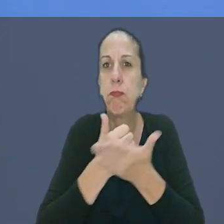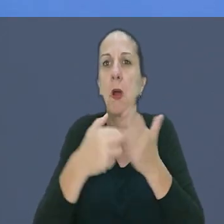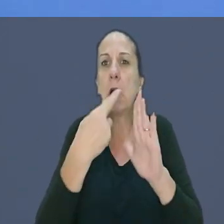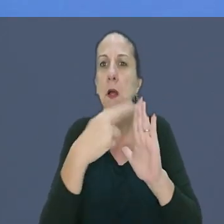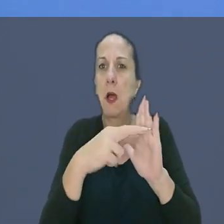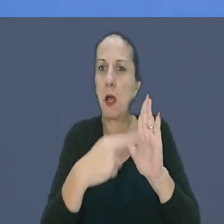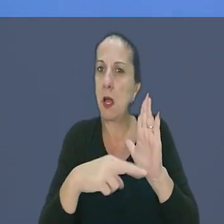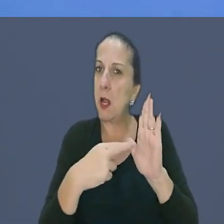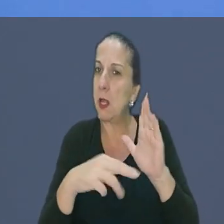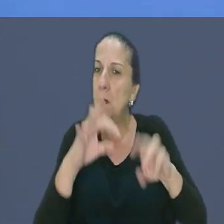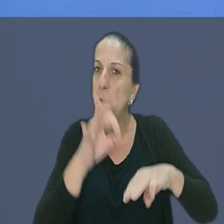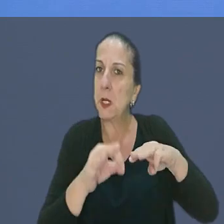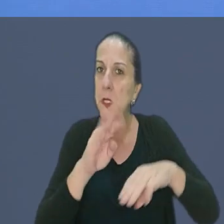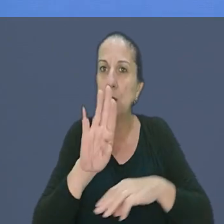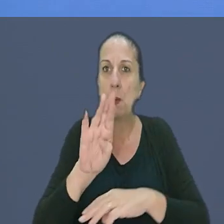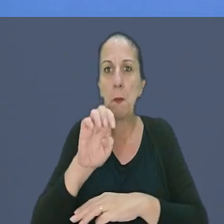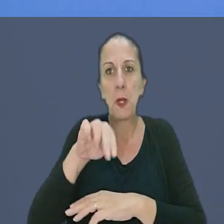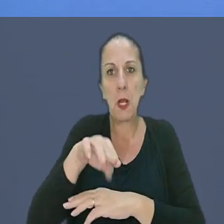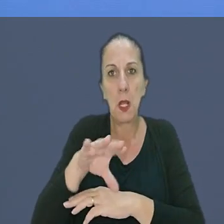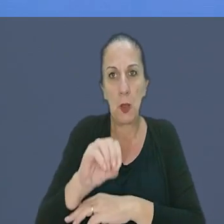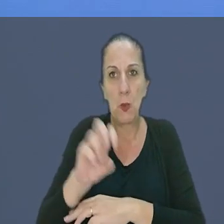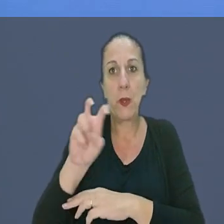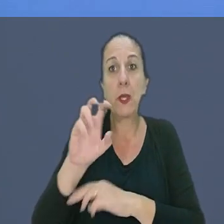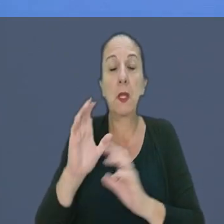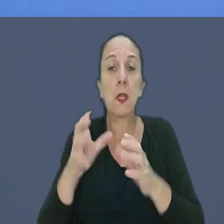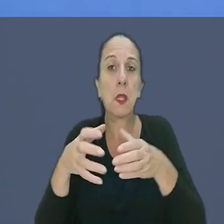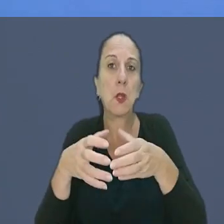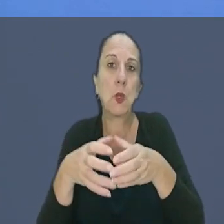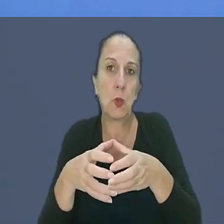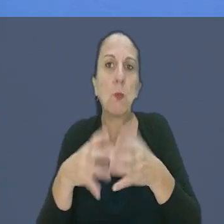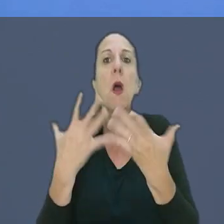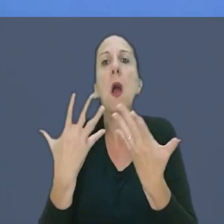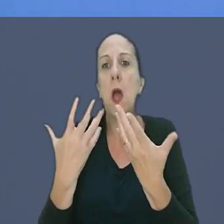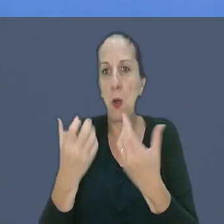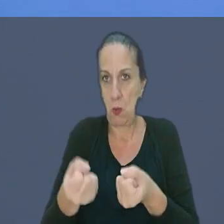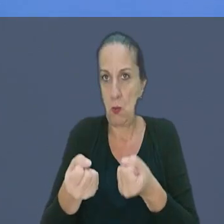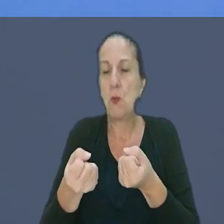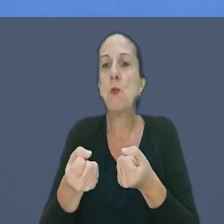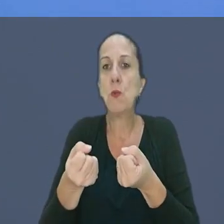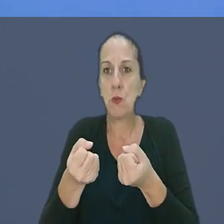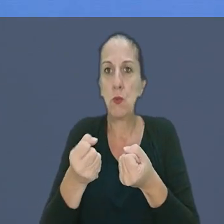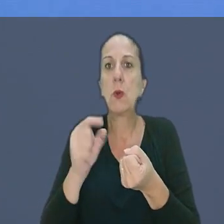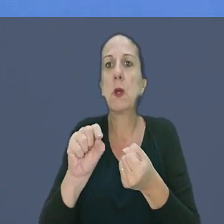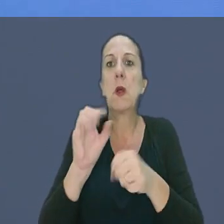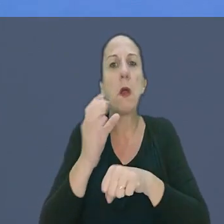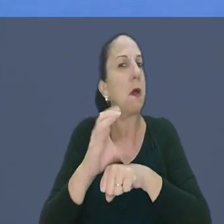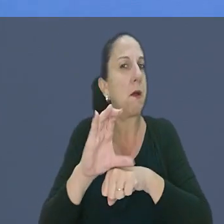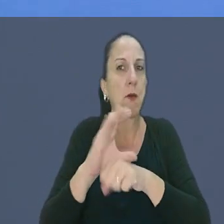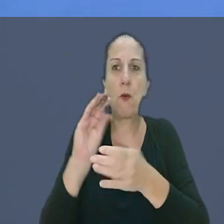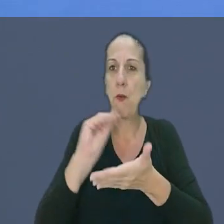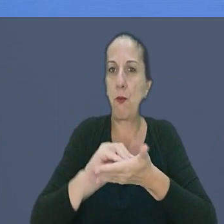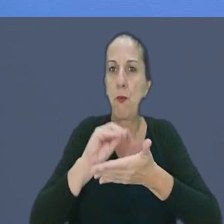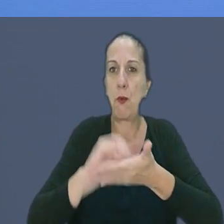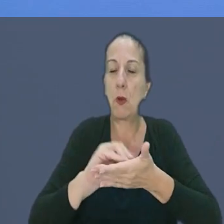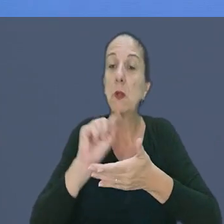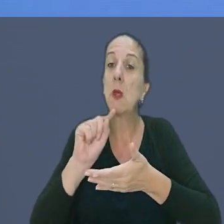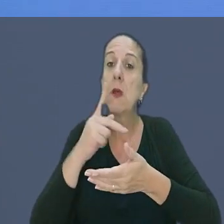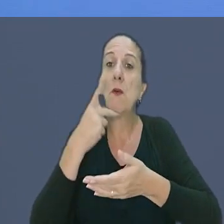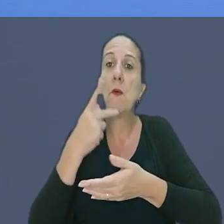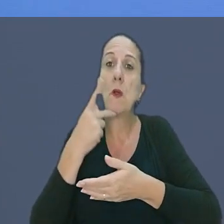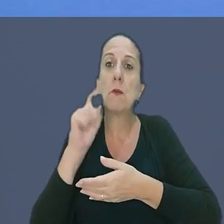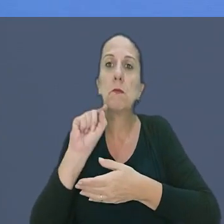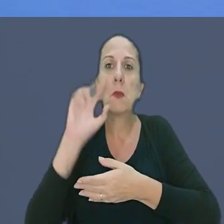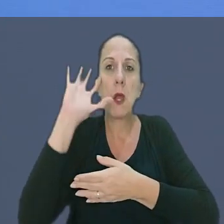a fundamentação do relator, ministro Breno Medeiros, a quinta turma decidiu acolher o incidente de arguição de